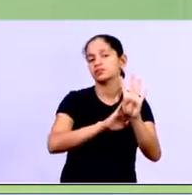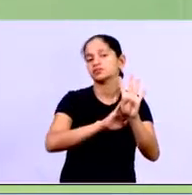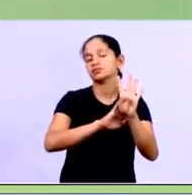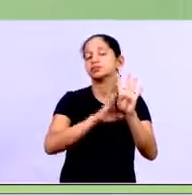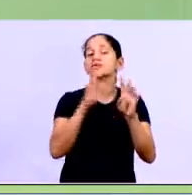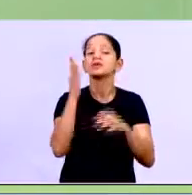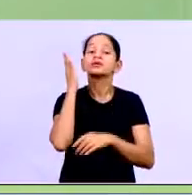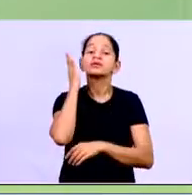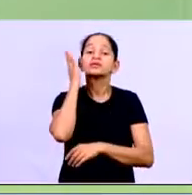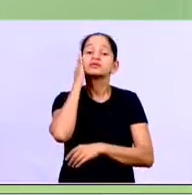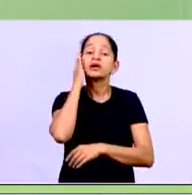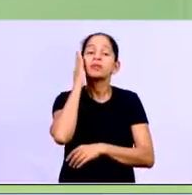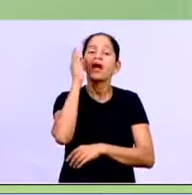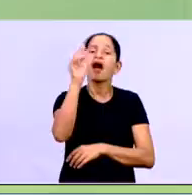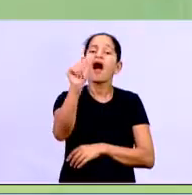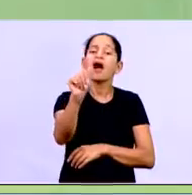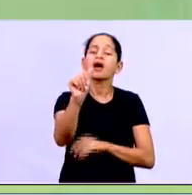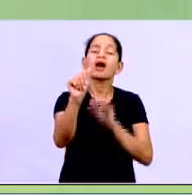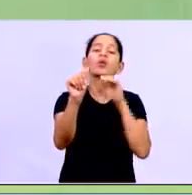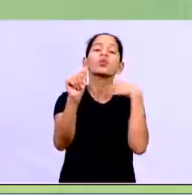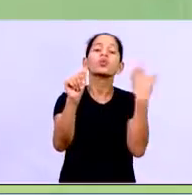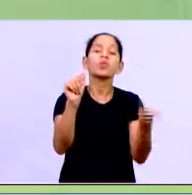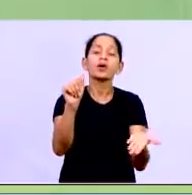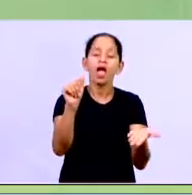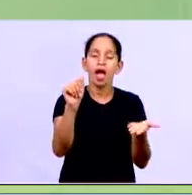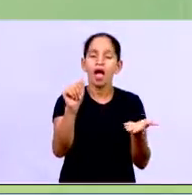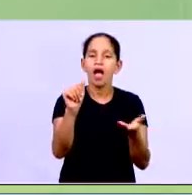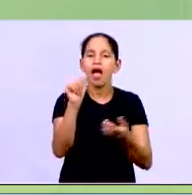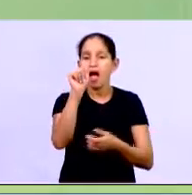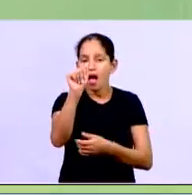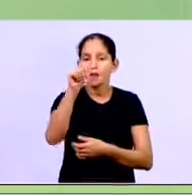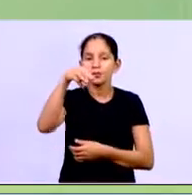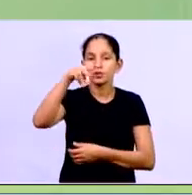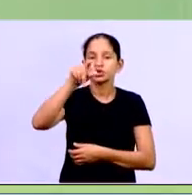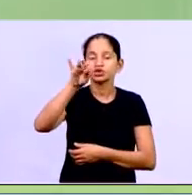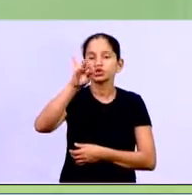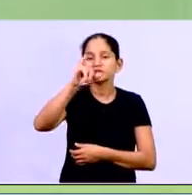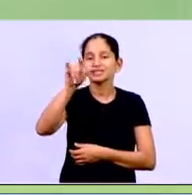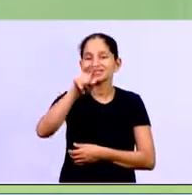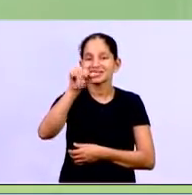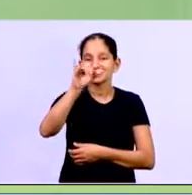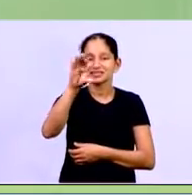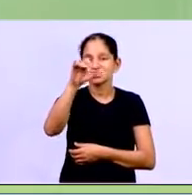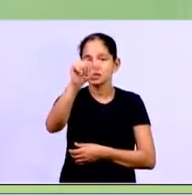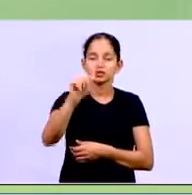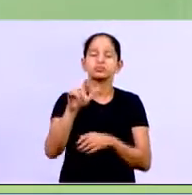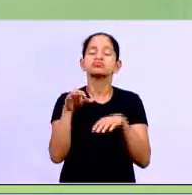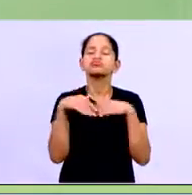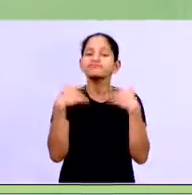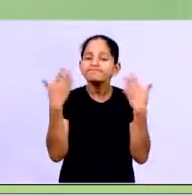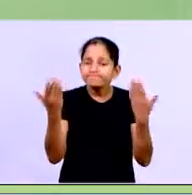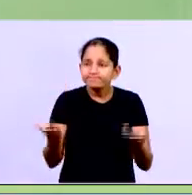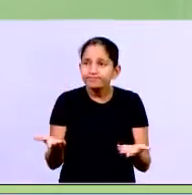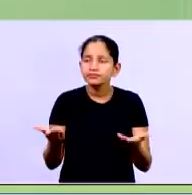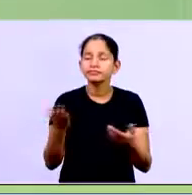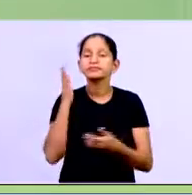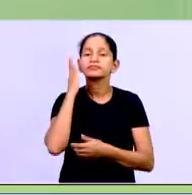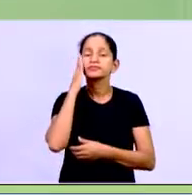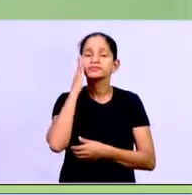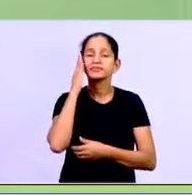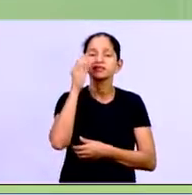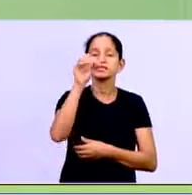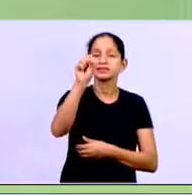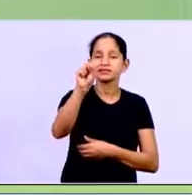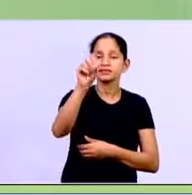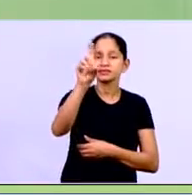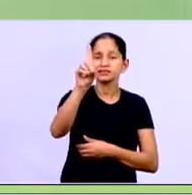que eu tenho que saber é o A amortização. Ok? No caso, a amortização vai ser o quê? SD, só para a gente anotar